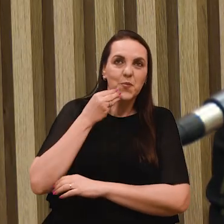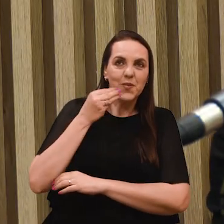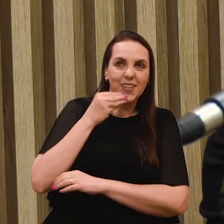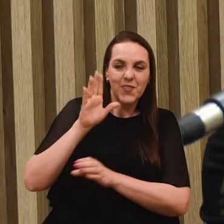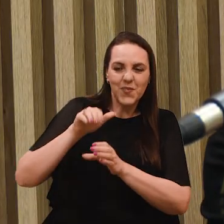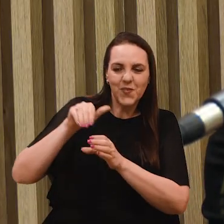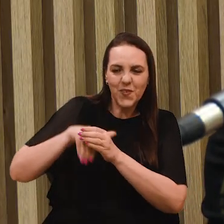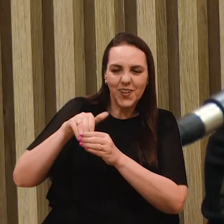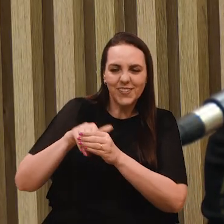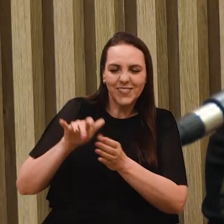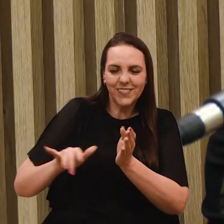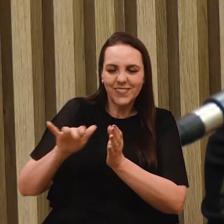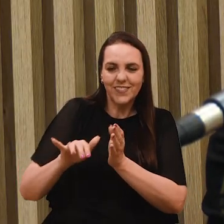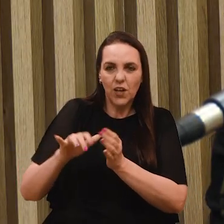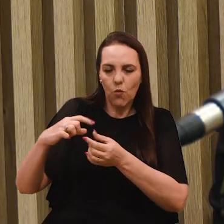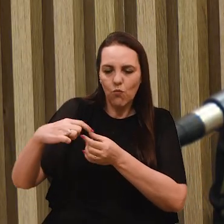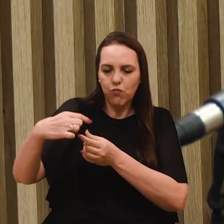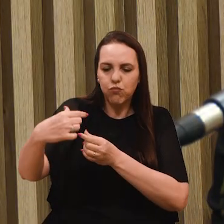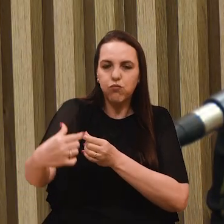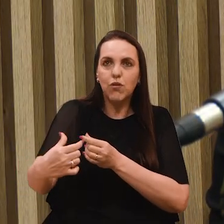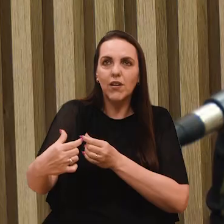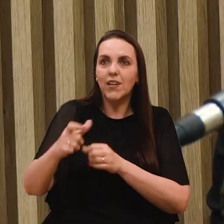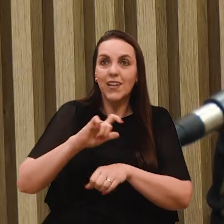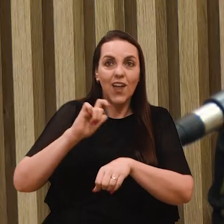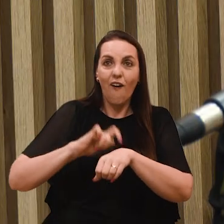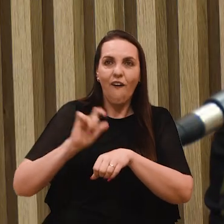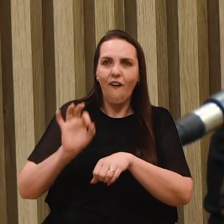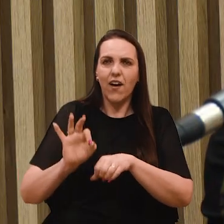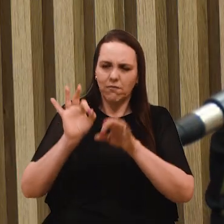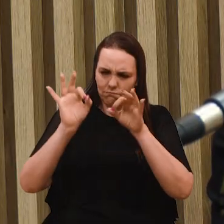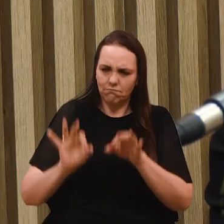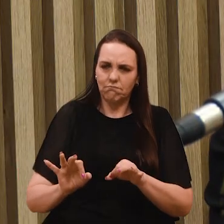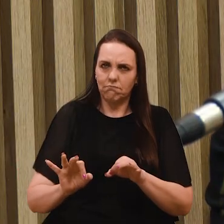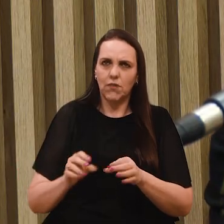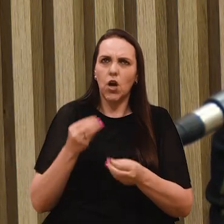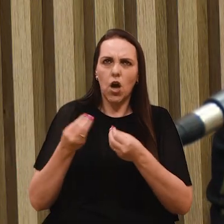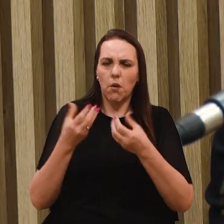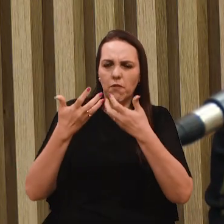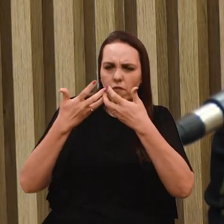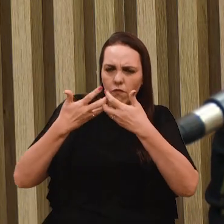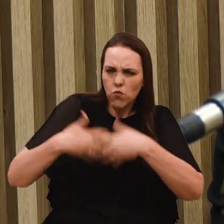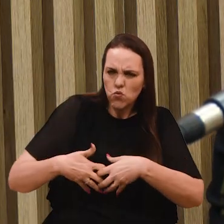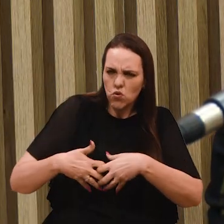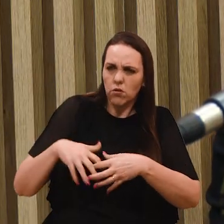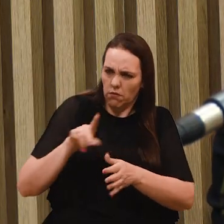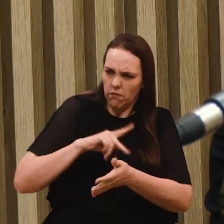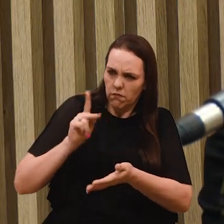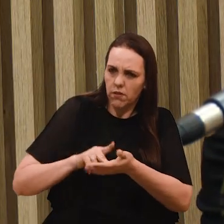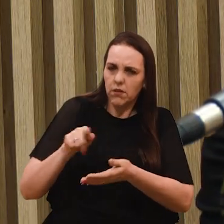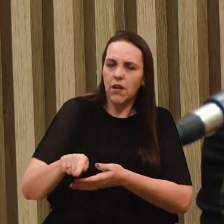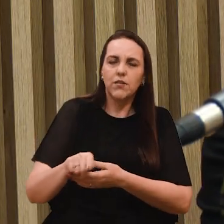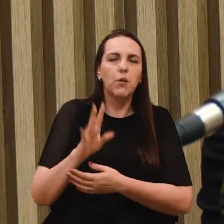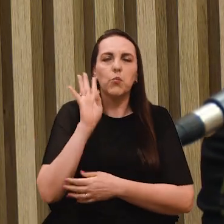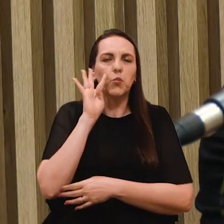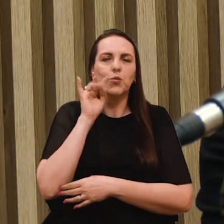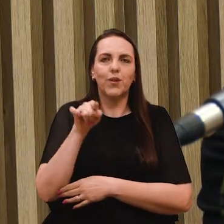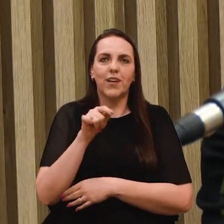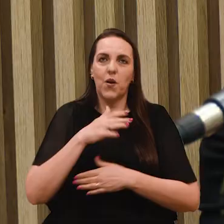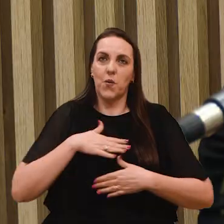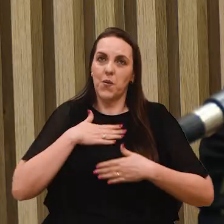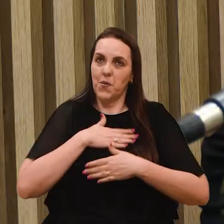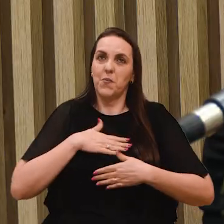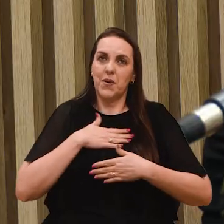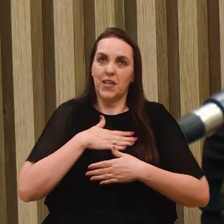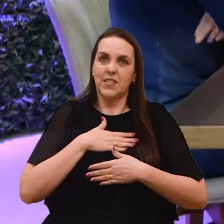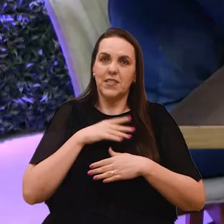e ver o resultado sair na hora, né? E ficar uma coisa, assim, bem inquestionável que funciona, sabe? Então, muito legal, foi um prazer bem grande